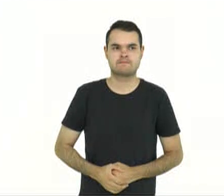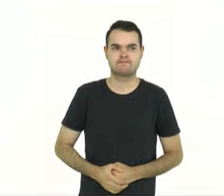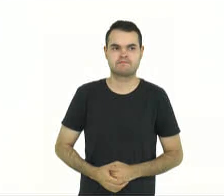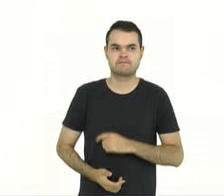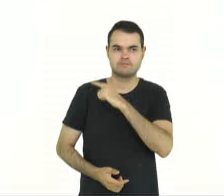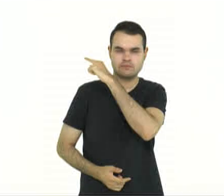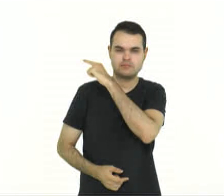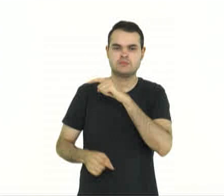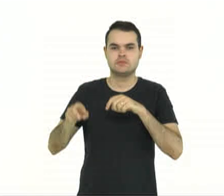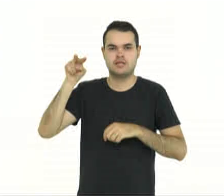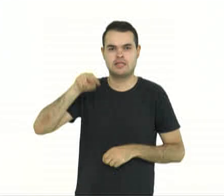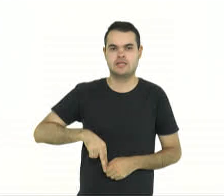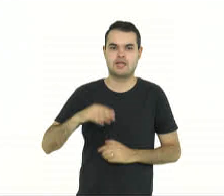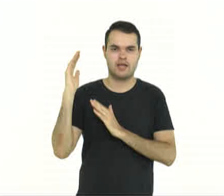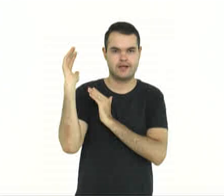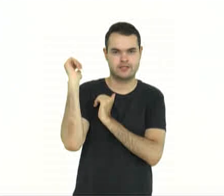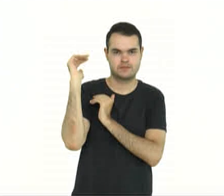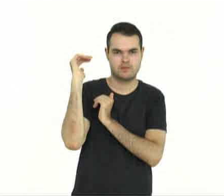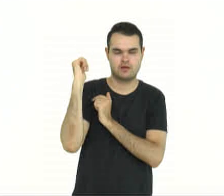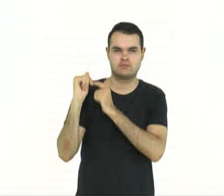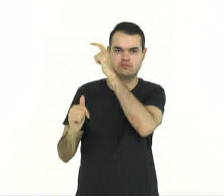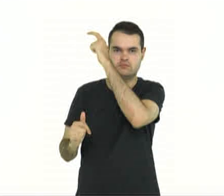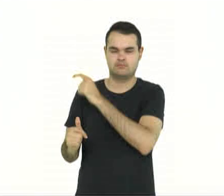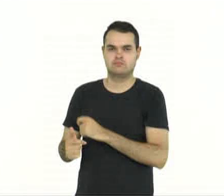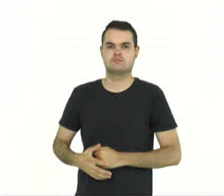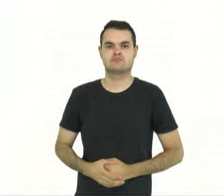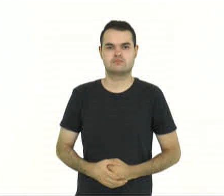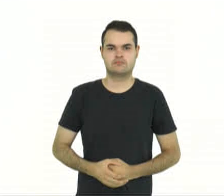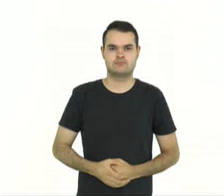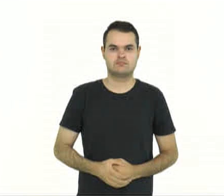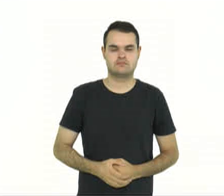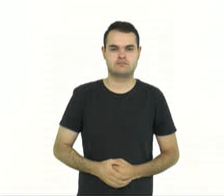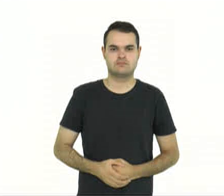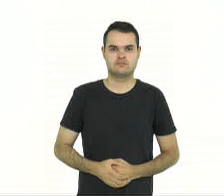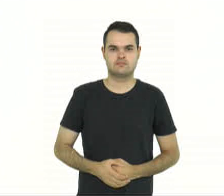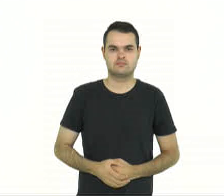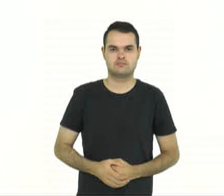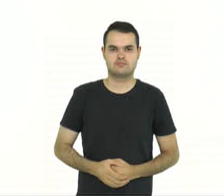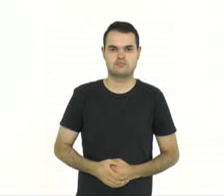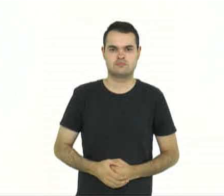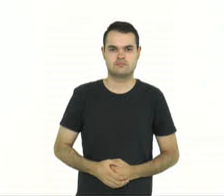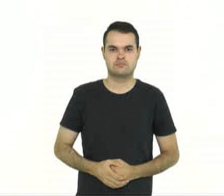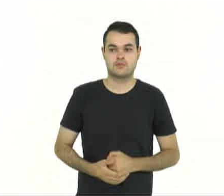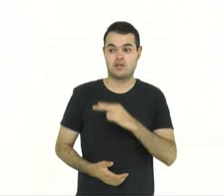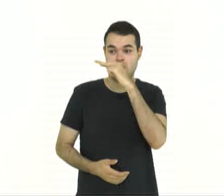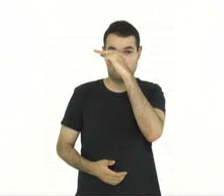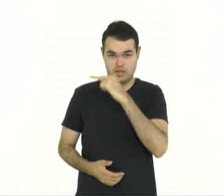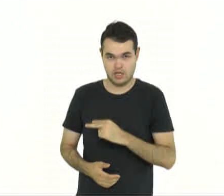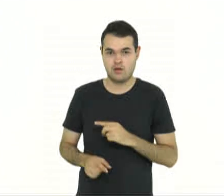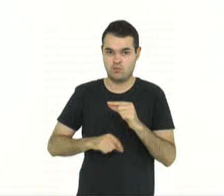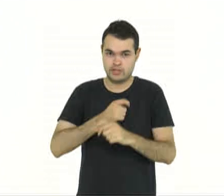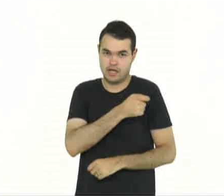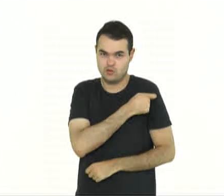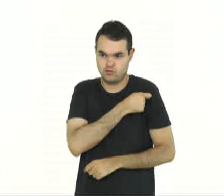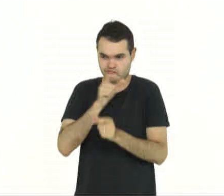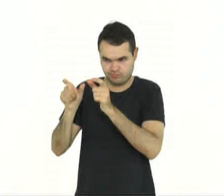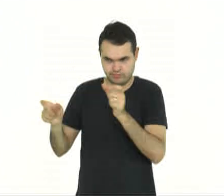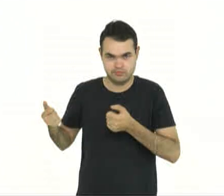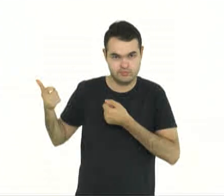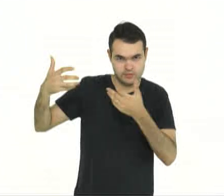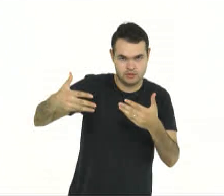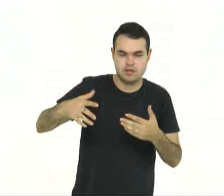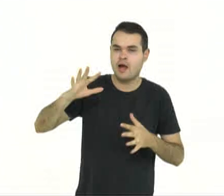estes estudantes e fíjate em las estruturas que usam. Leia o que dizem esses estudantes e preste atenção